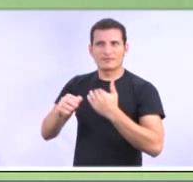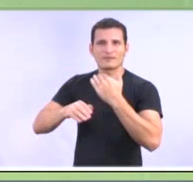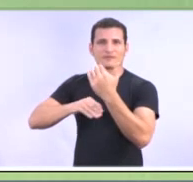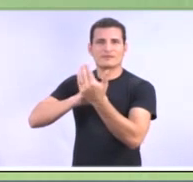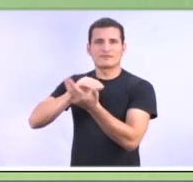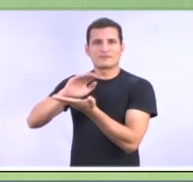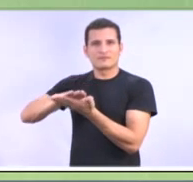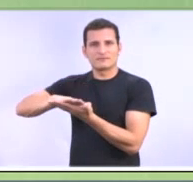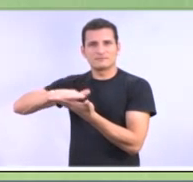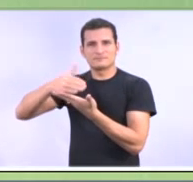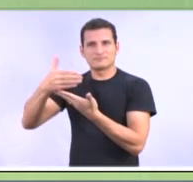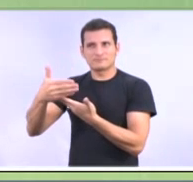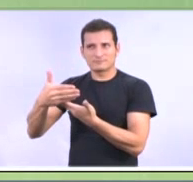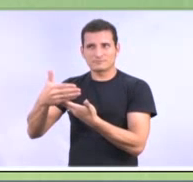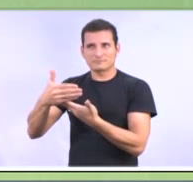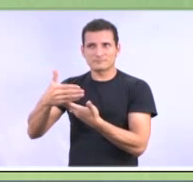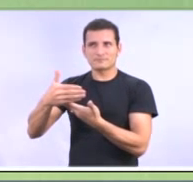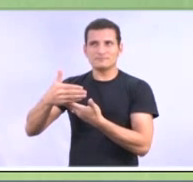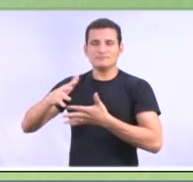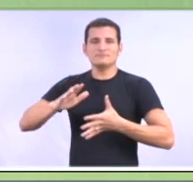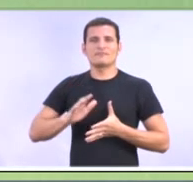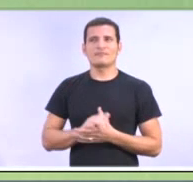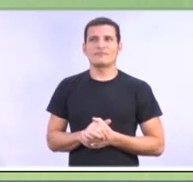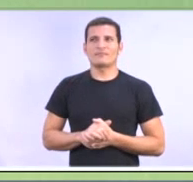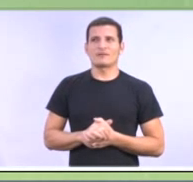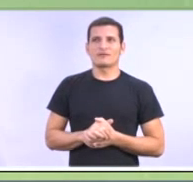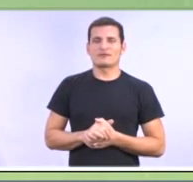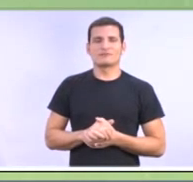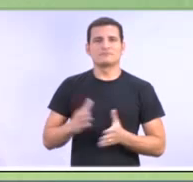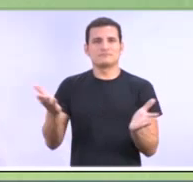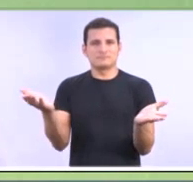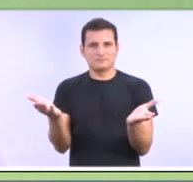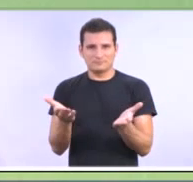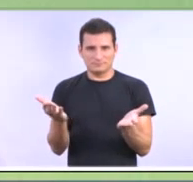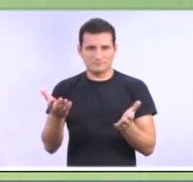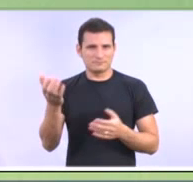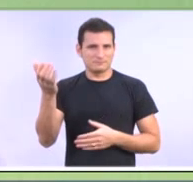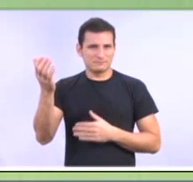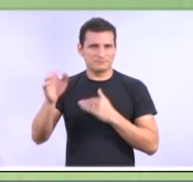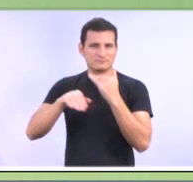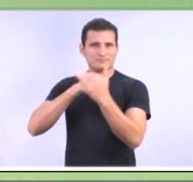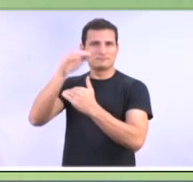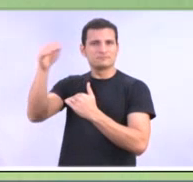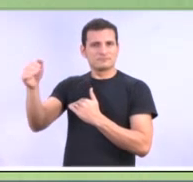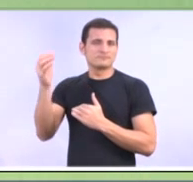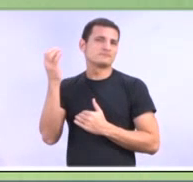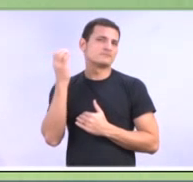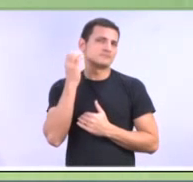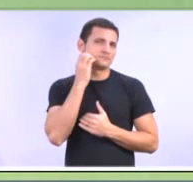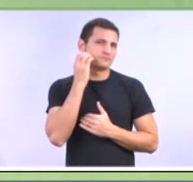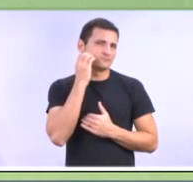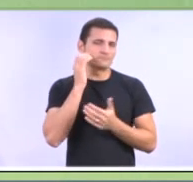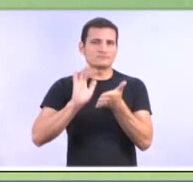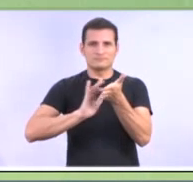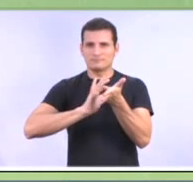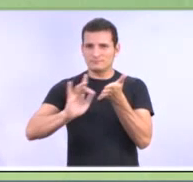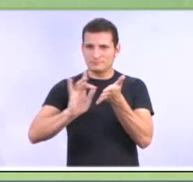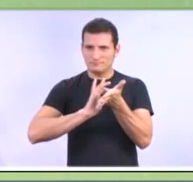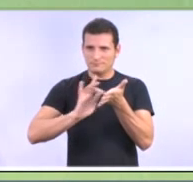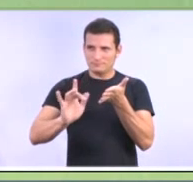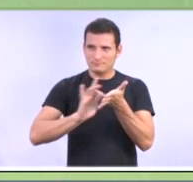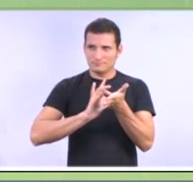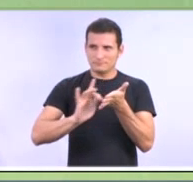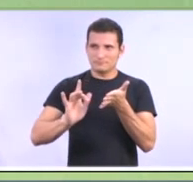né, um desktop, depois um laptop, e até quando chegou aos nossos smartphones, celulares,